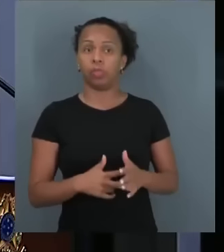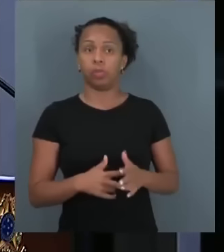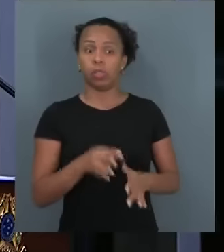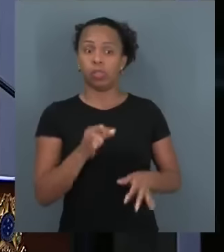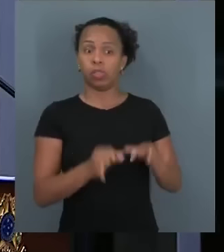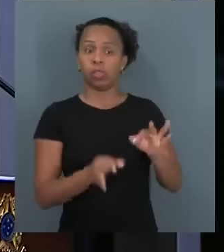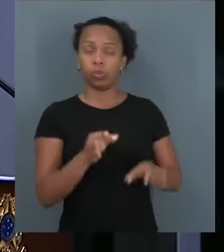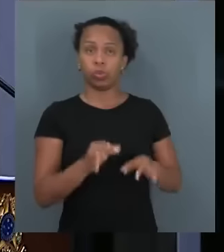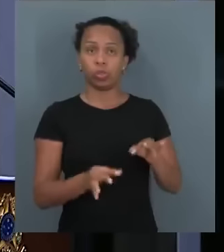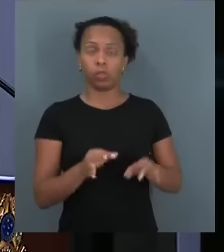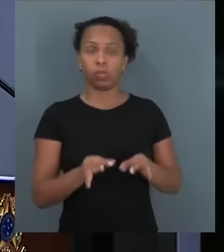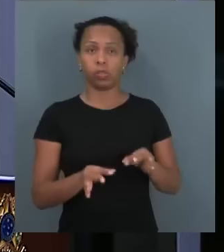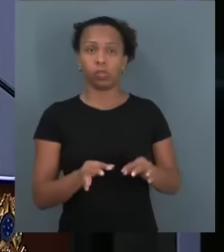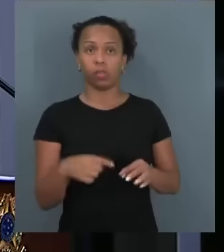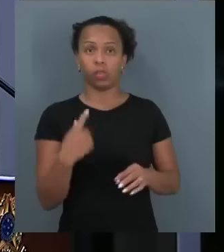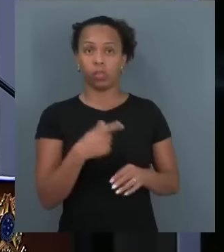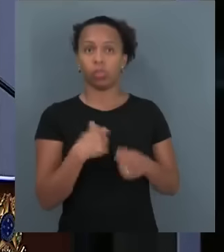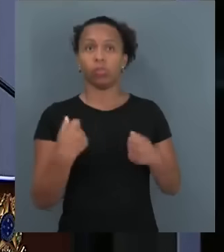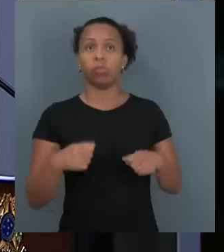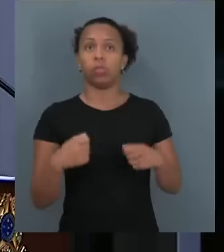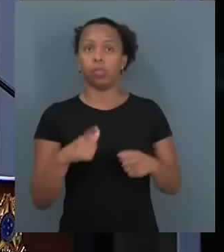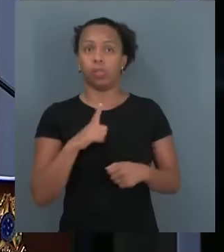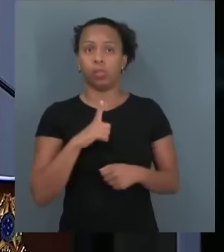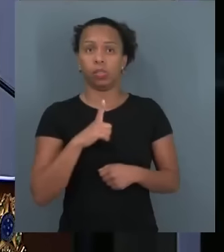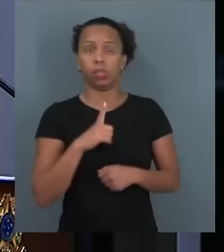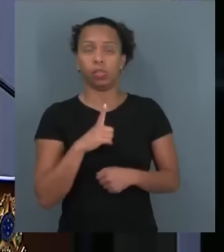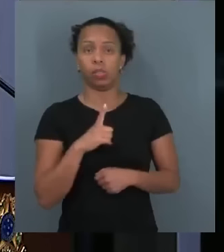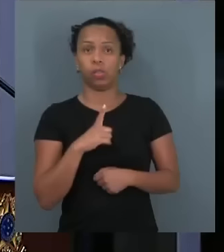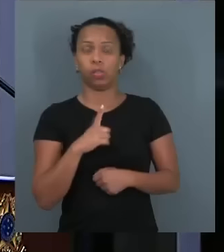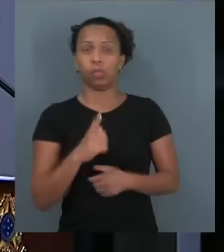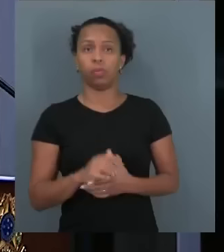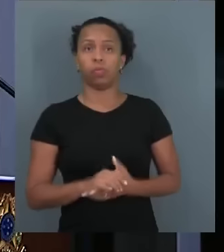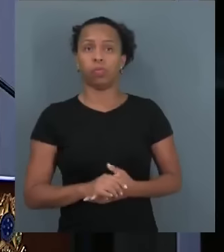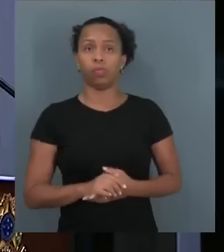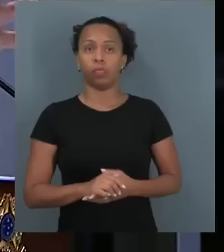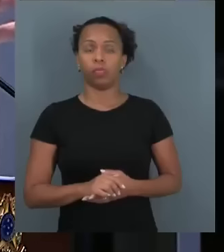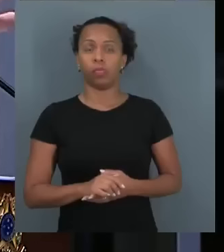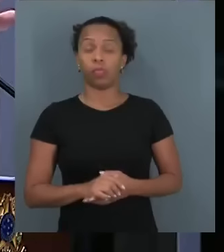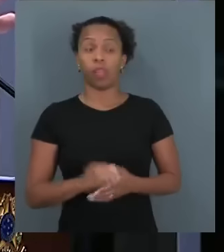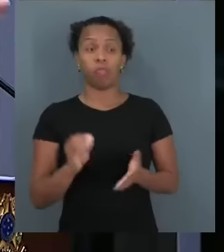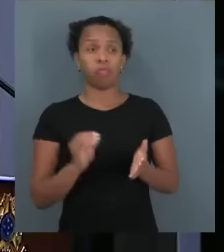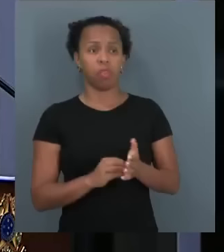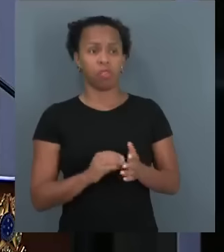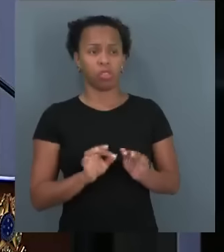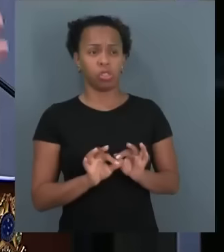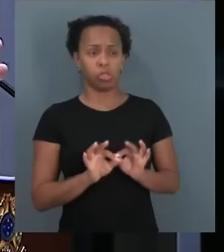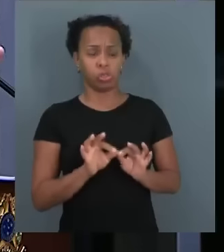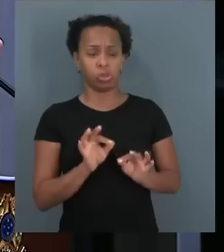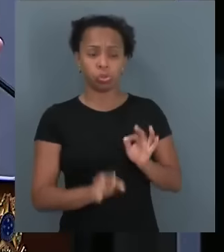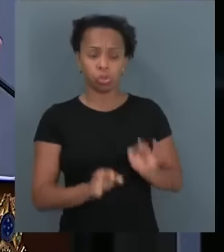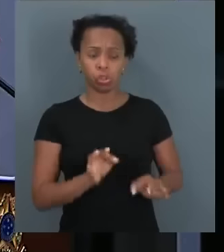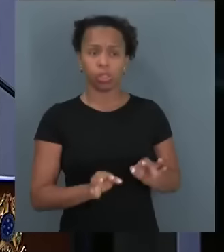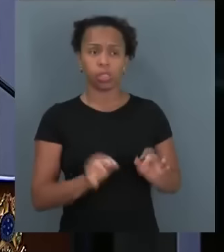na verdade, que nós vamos precisar ter, para que essa injustiça suprema